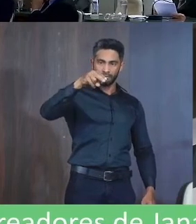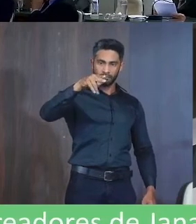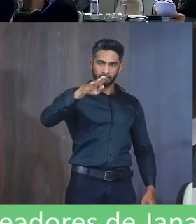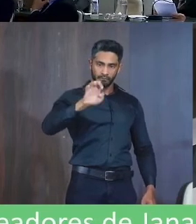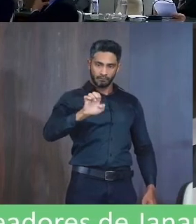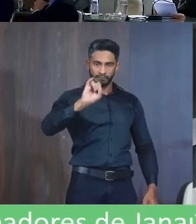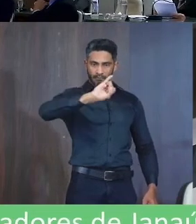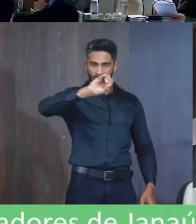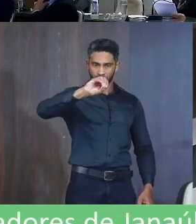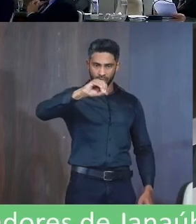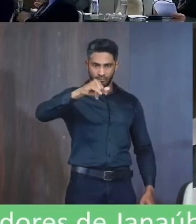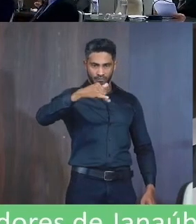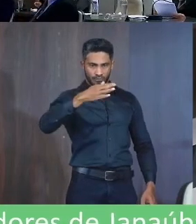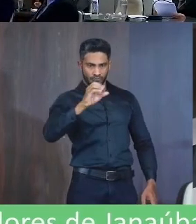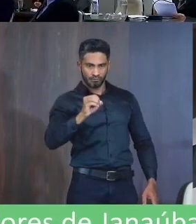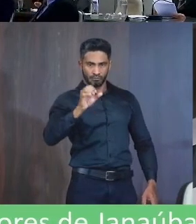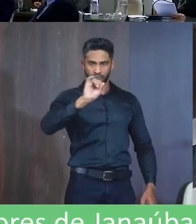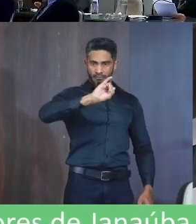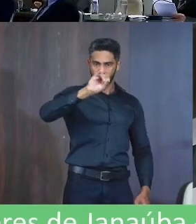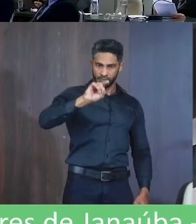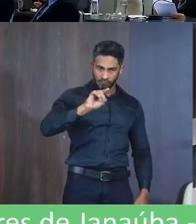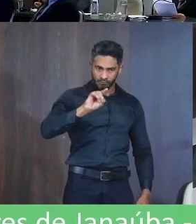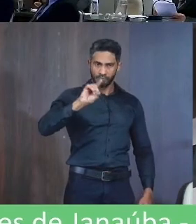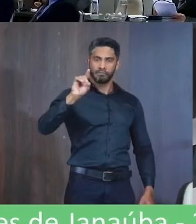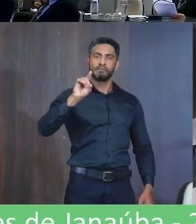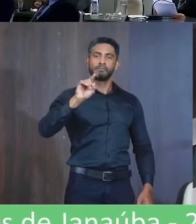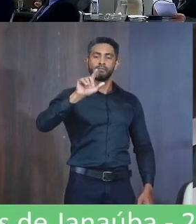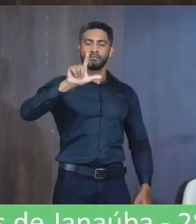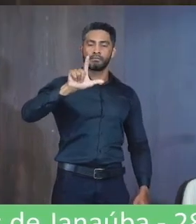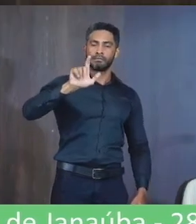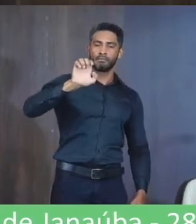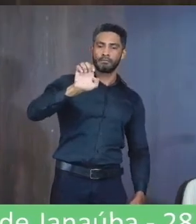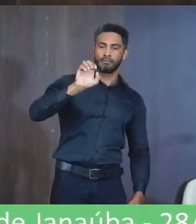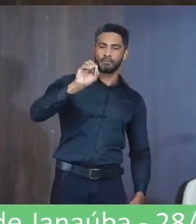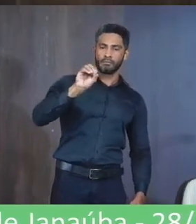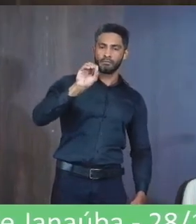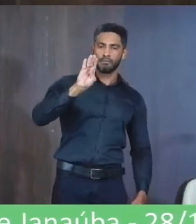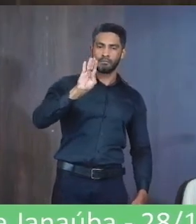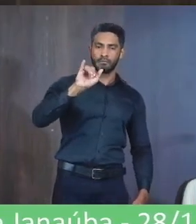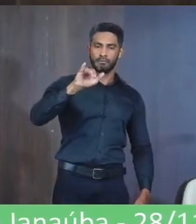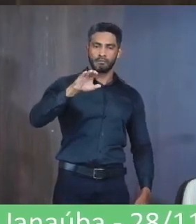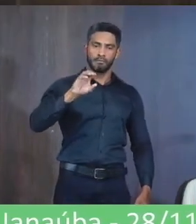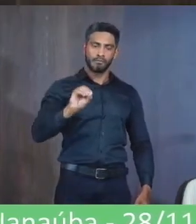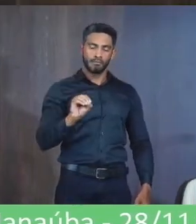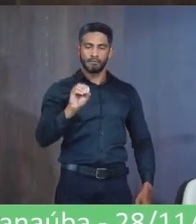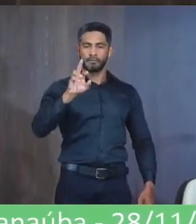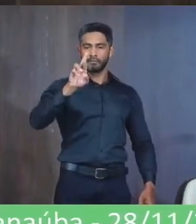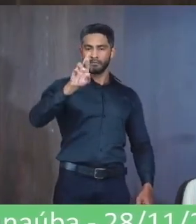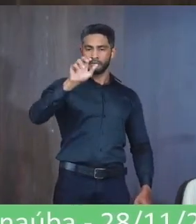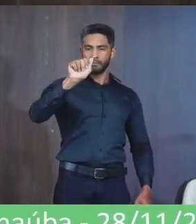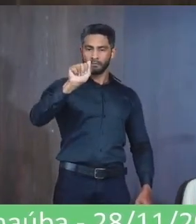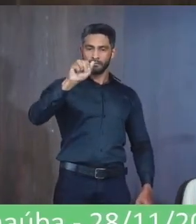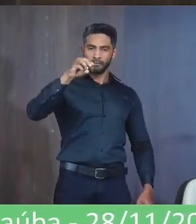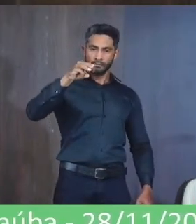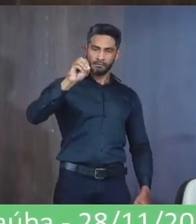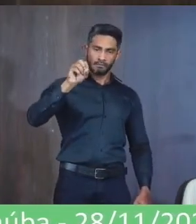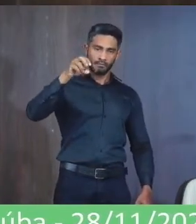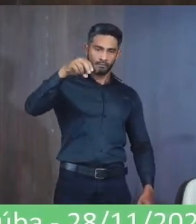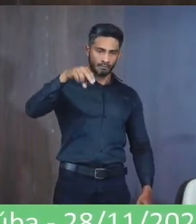Pedro João Pereira da Silva José Tarsiso Mendes Leobino Antunes de Bem Ramon Alexandre Araújo